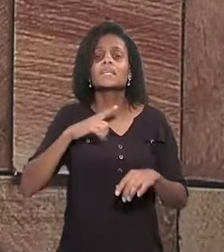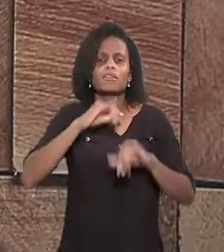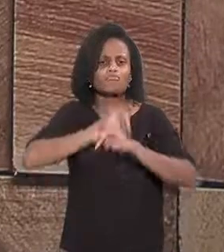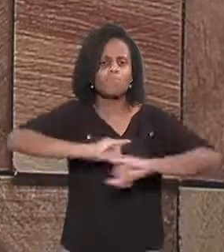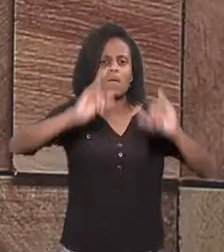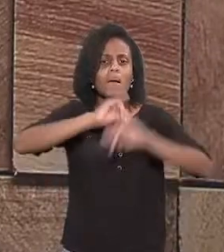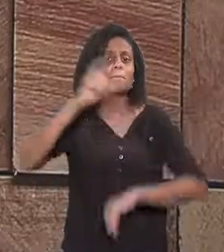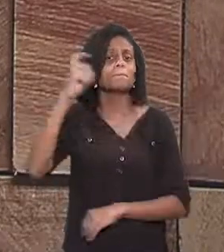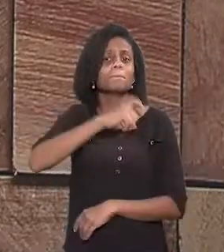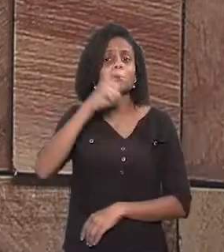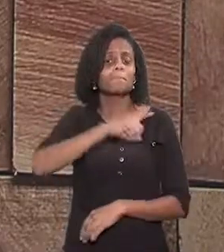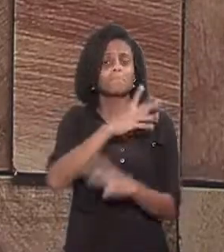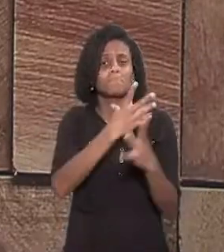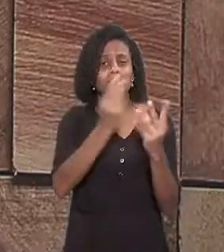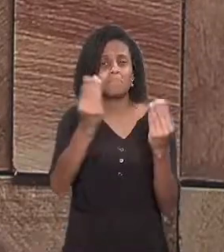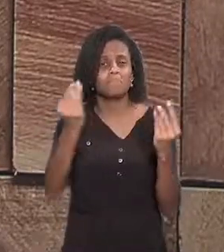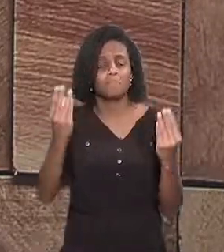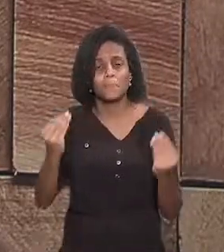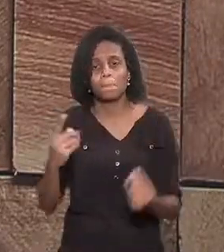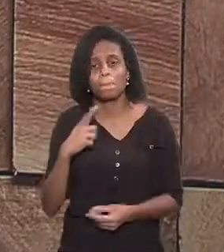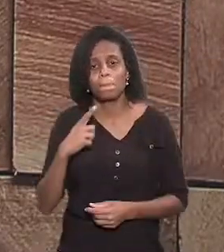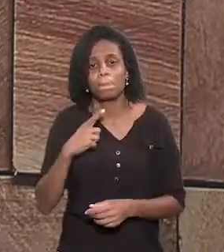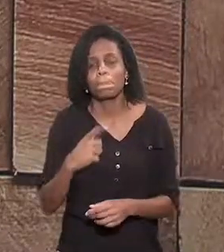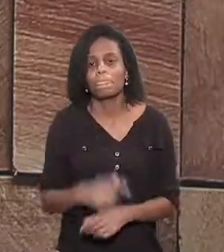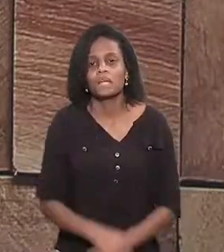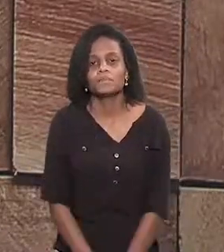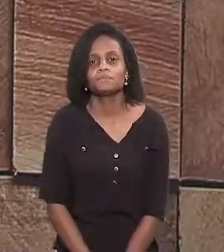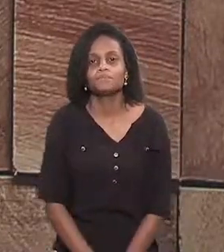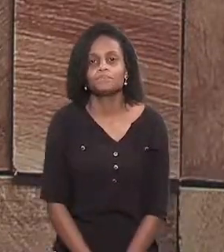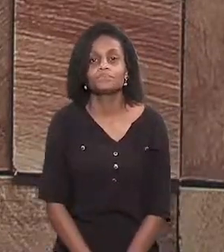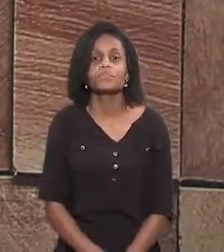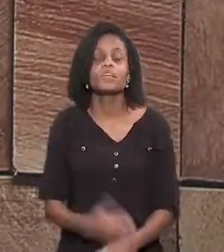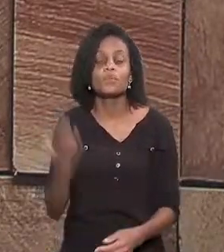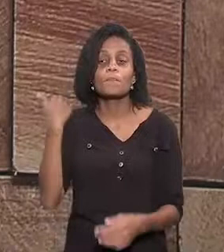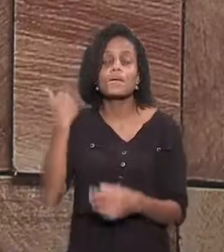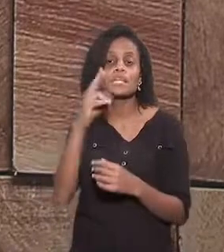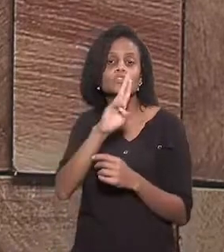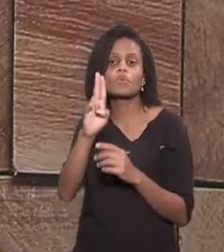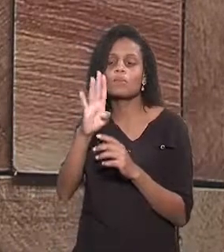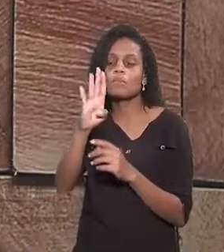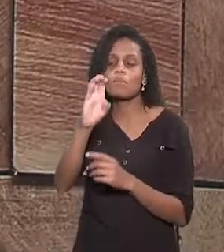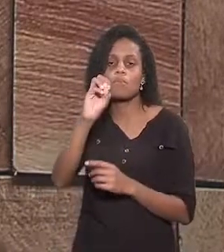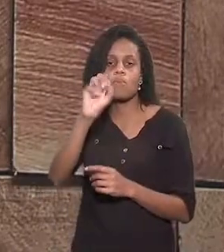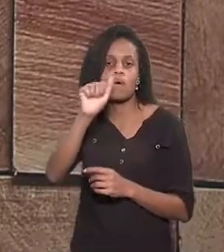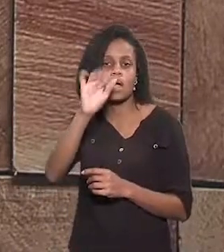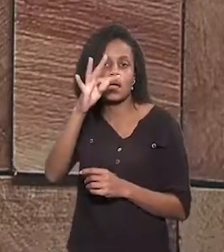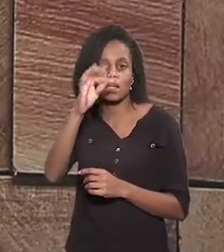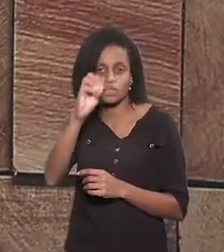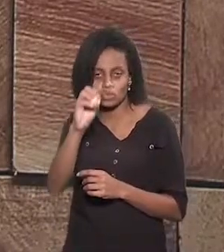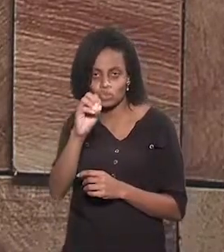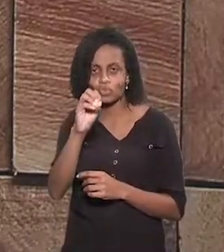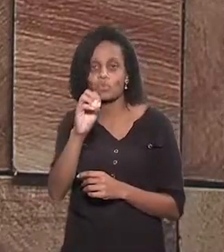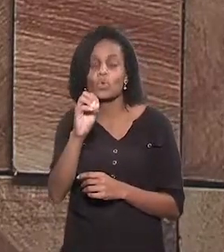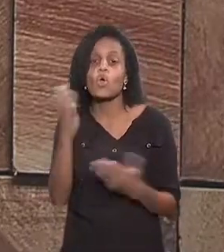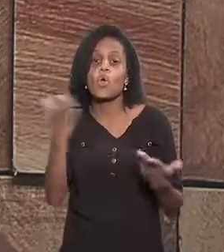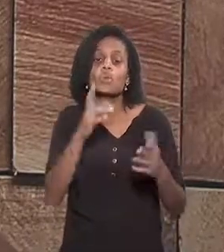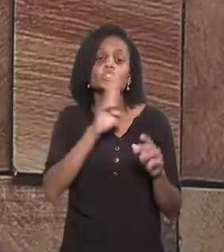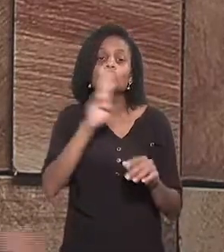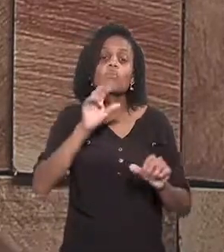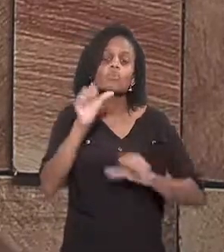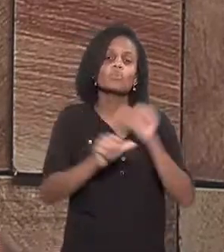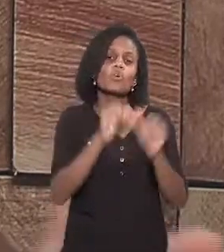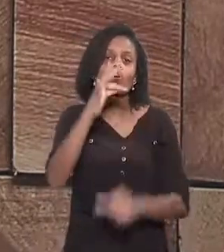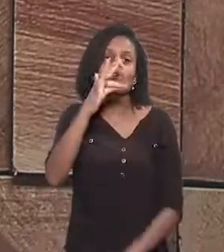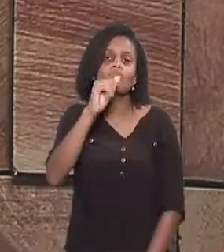news acontecem, muitas situações dessas acontecem que a gente chamava por muito tempo de boatos, né? Não é uma coisa nova, muita gente fala, fake news